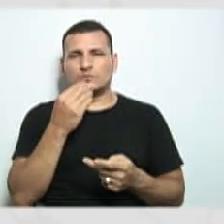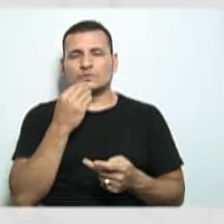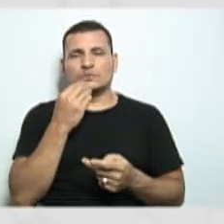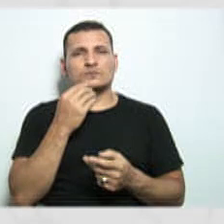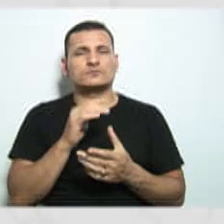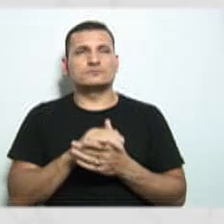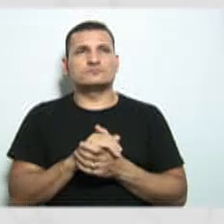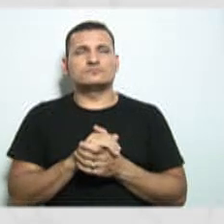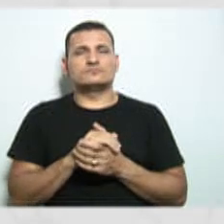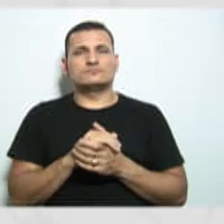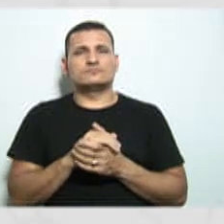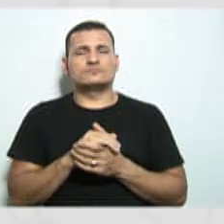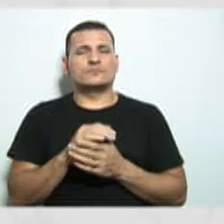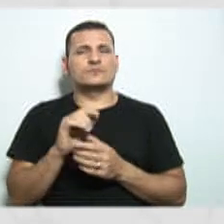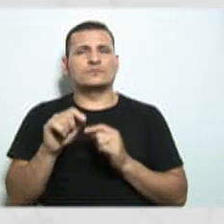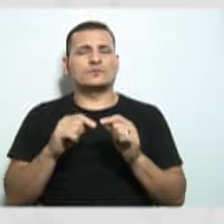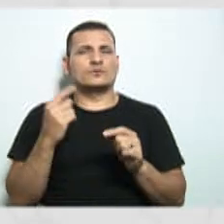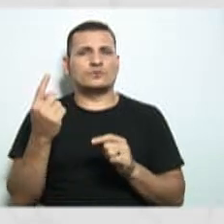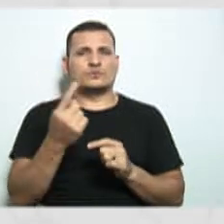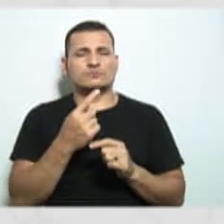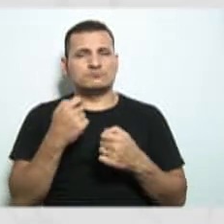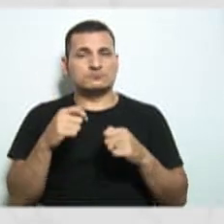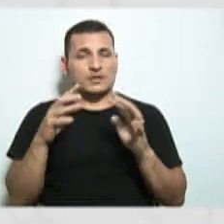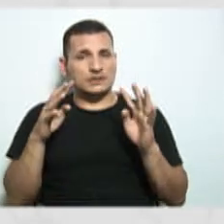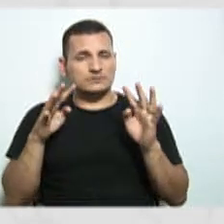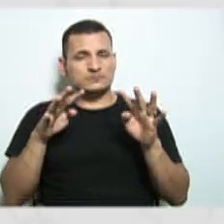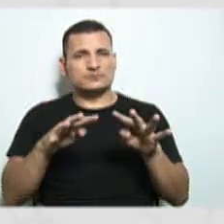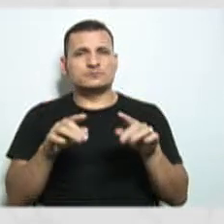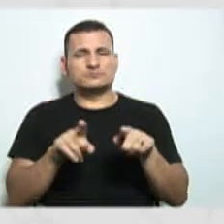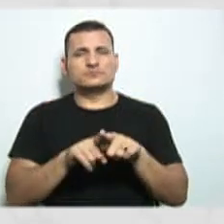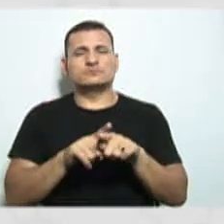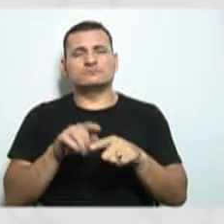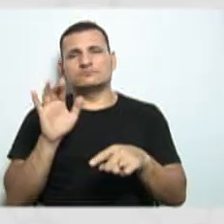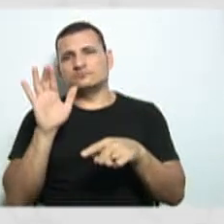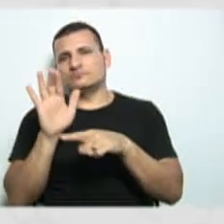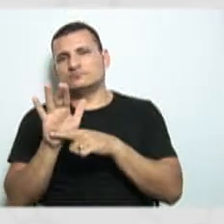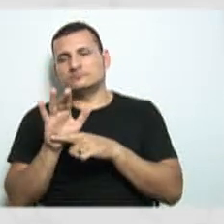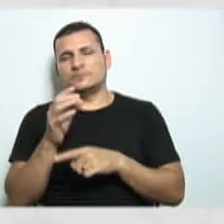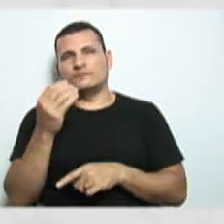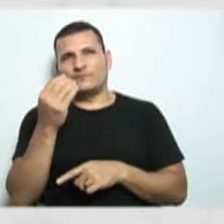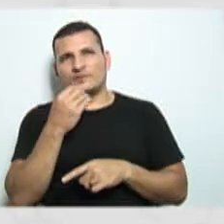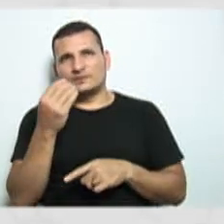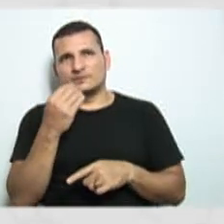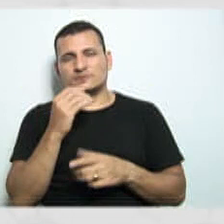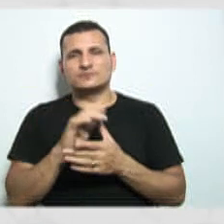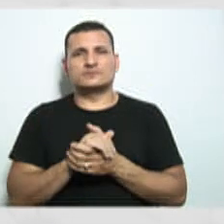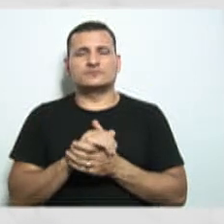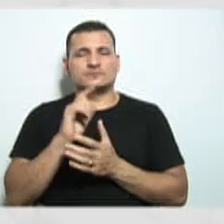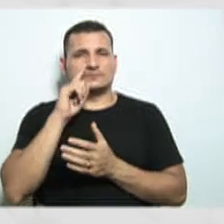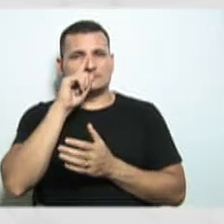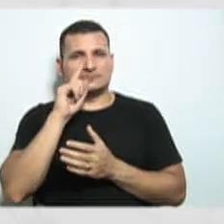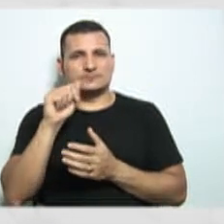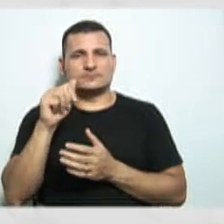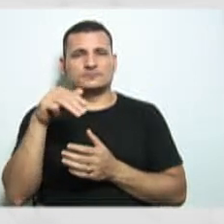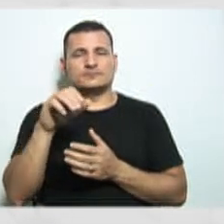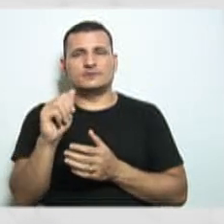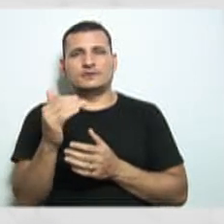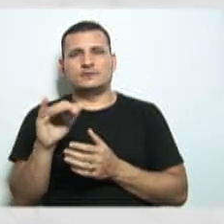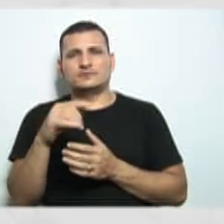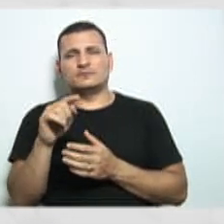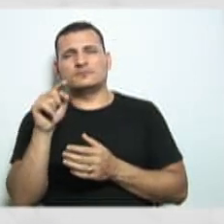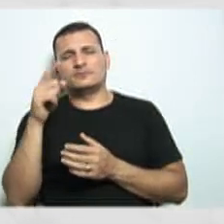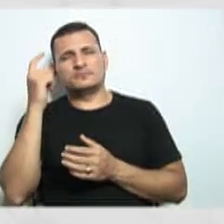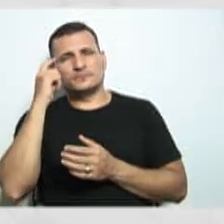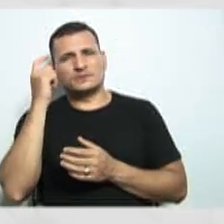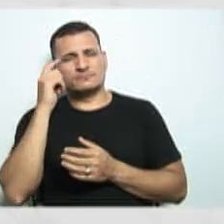nós não podemos deixar de prestar atenção, e também os fatores negativos, que são as fraquezas e ameaças. Mas aí você pensa, professor, é